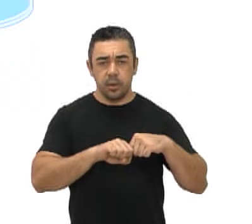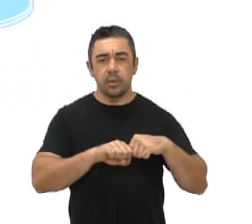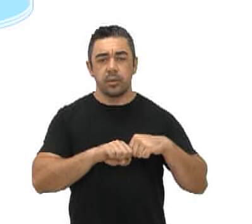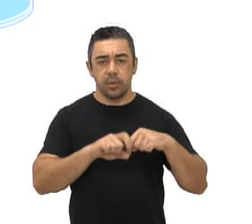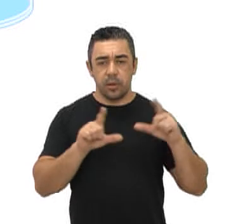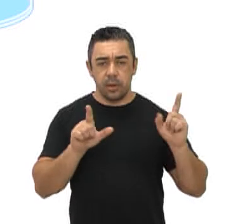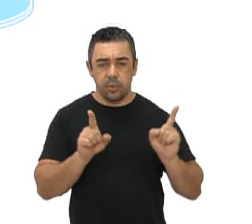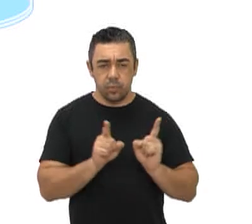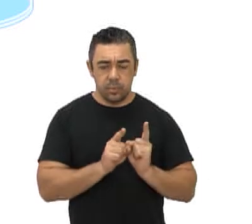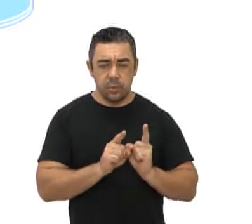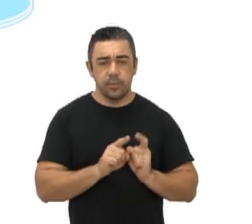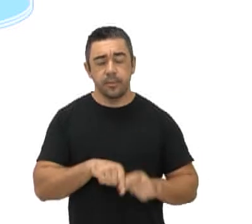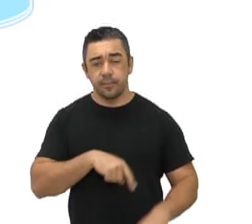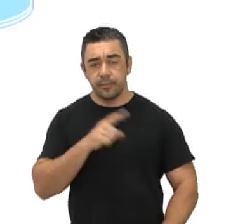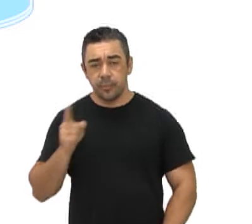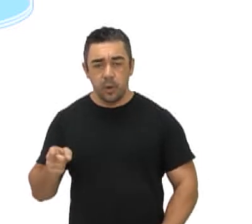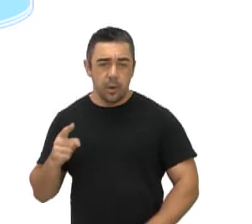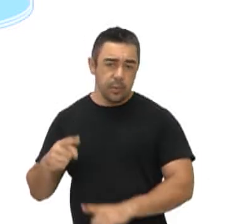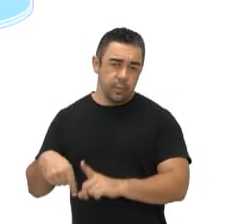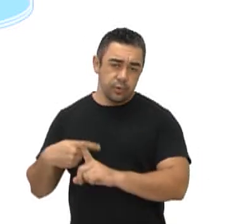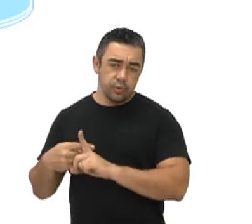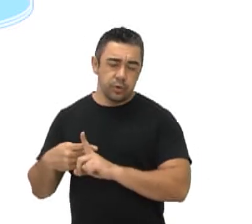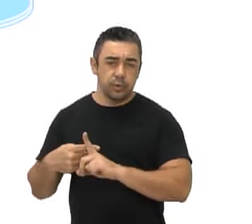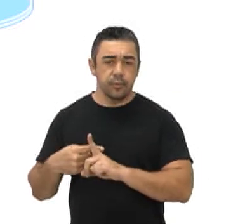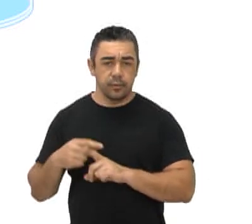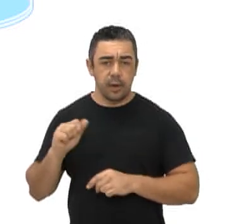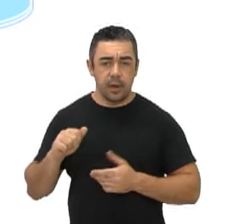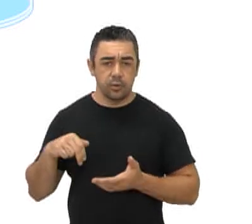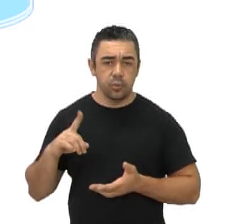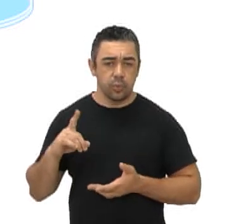de redução, e no polo positivo, que nesse caso é